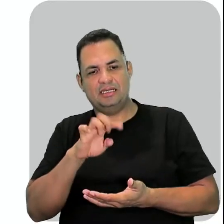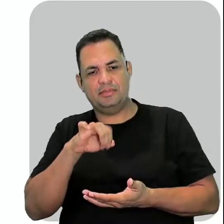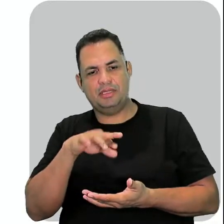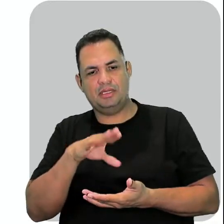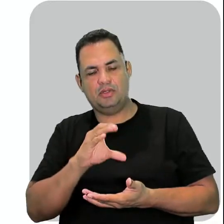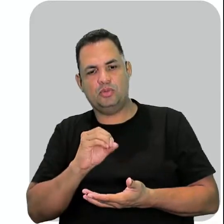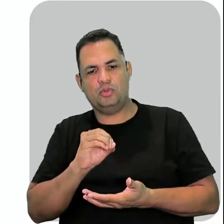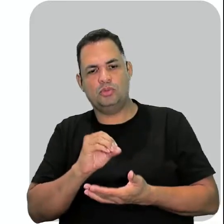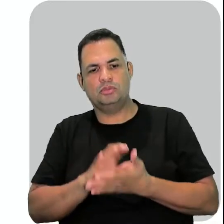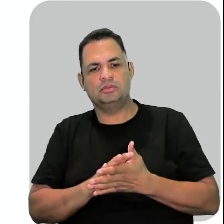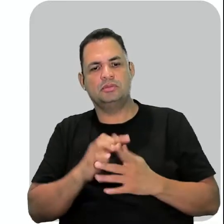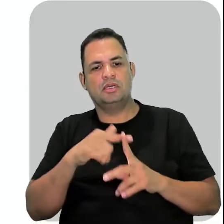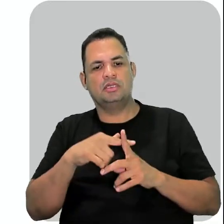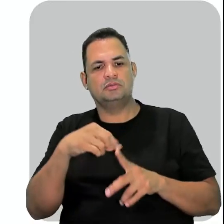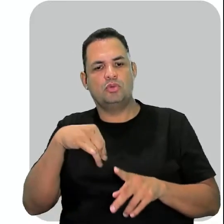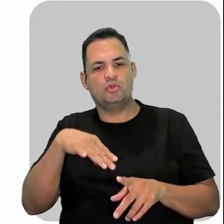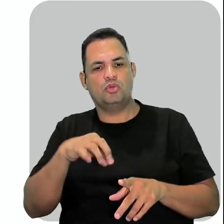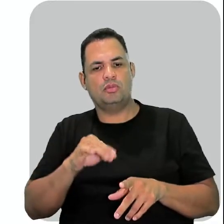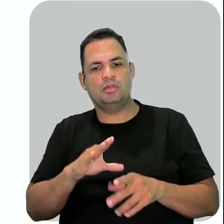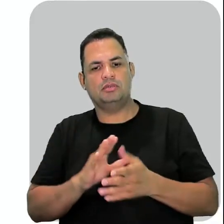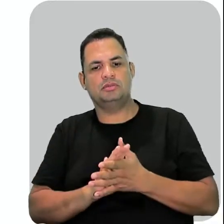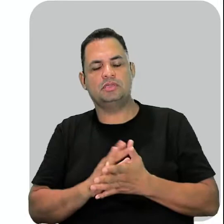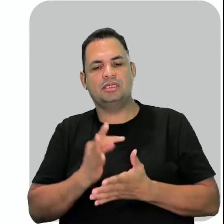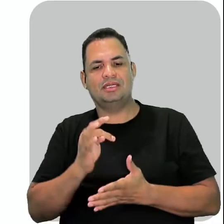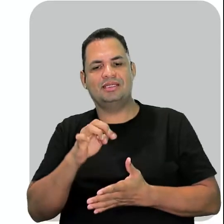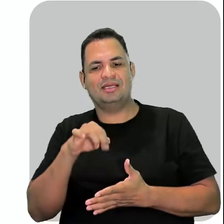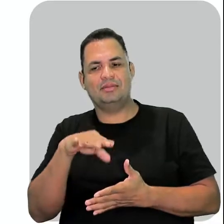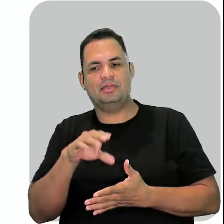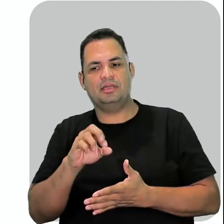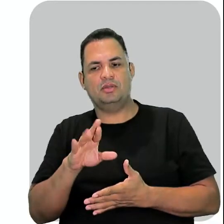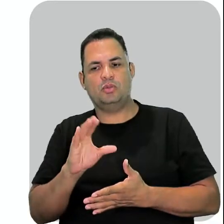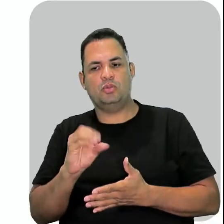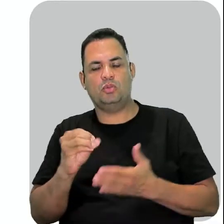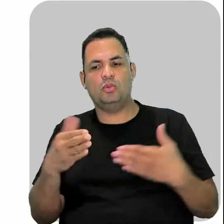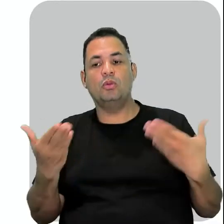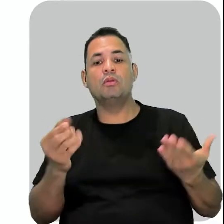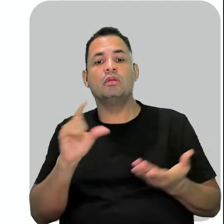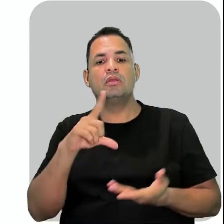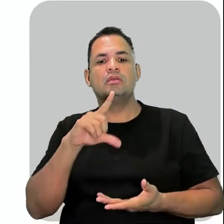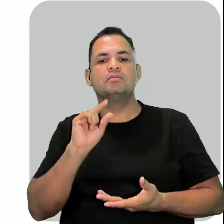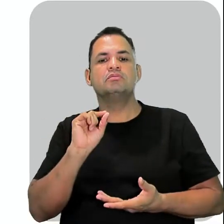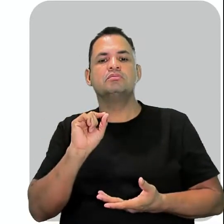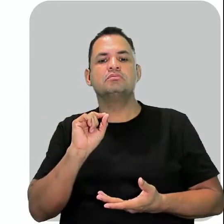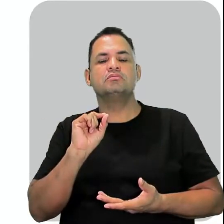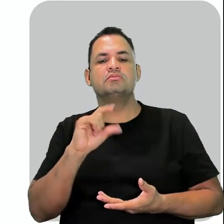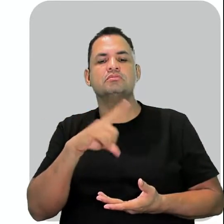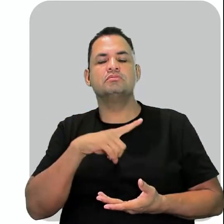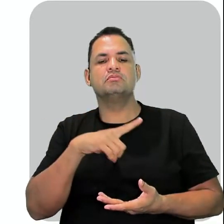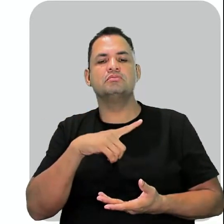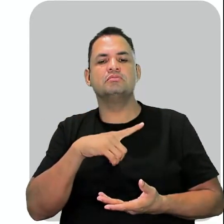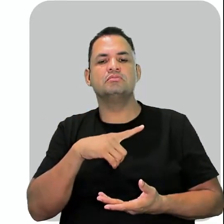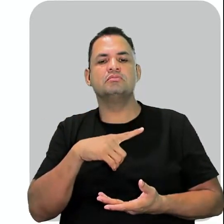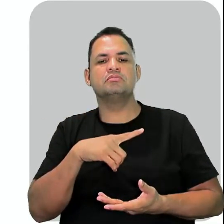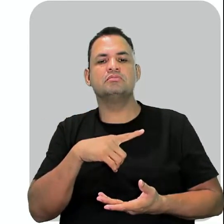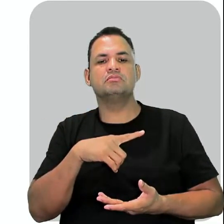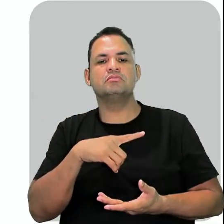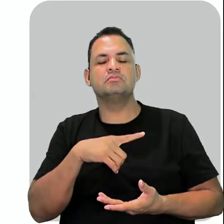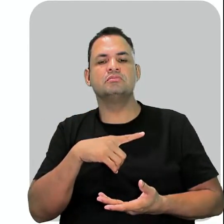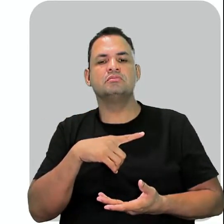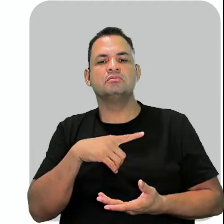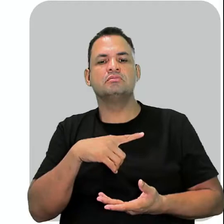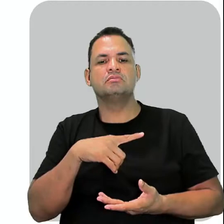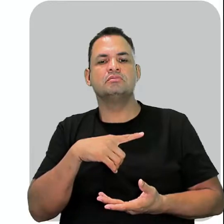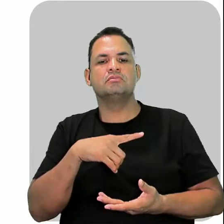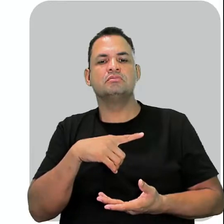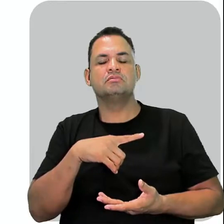monômero, nós temos o tetrâmero também. Porque no fim das contas, o que eu tenho aqui? Por exemplo, aqui, ó, nesse segundo, quando a